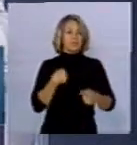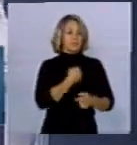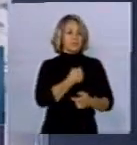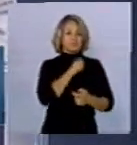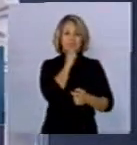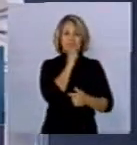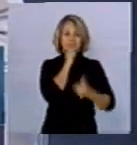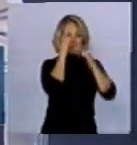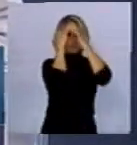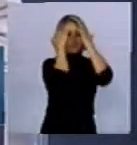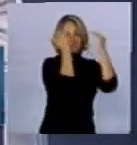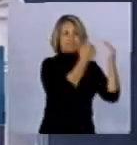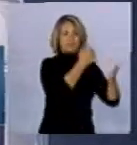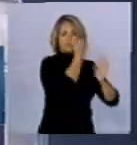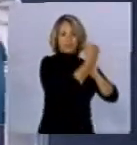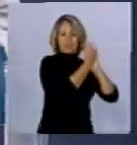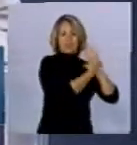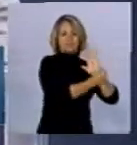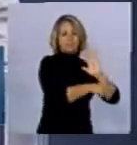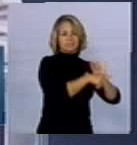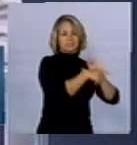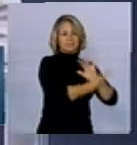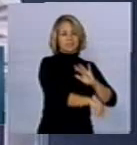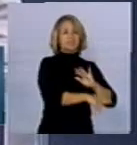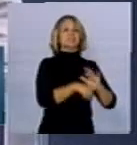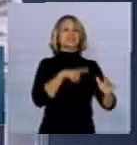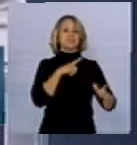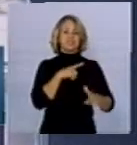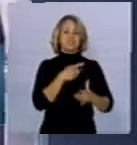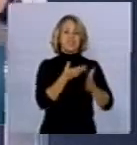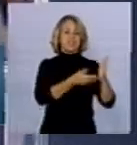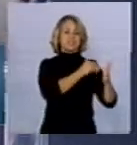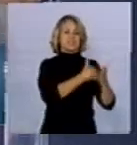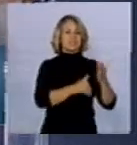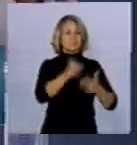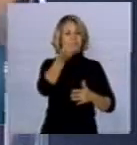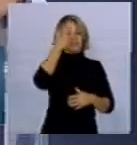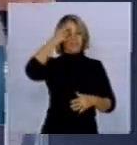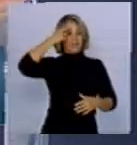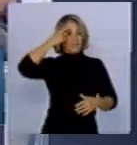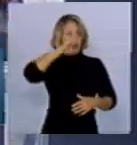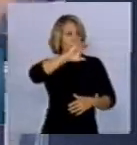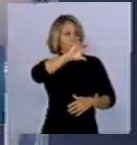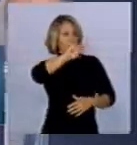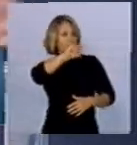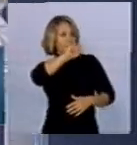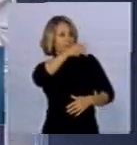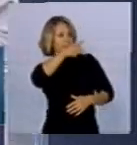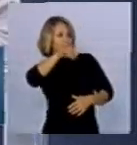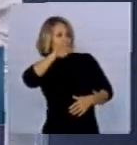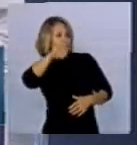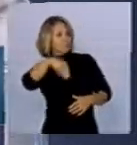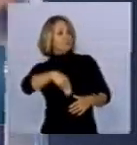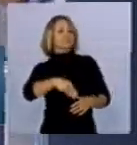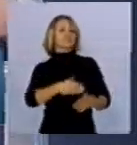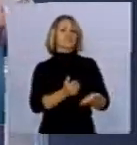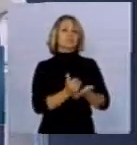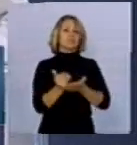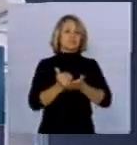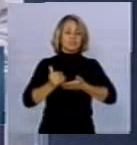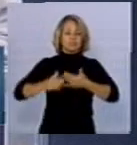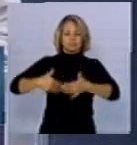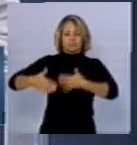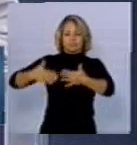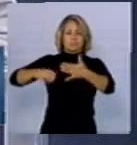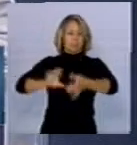comerciais e tinha a exceção cultural o dumping correu frouxo e até